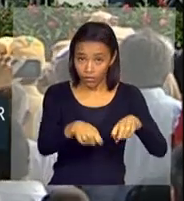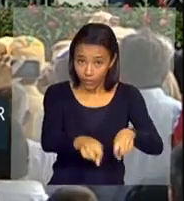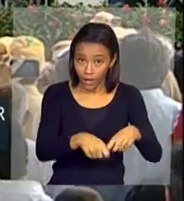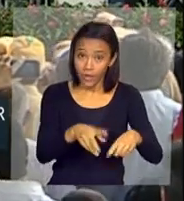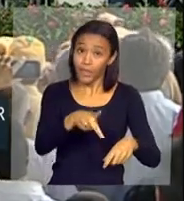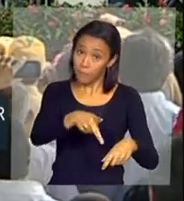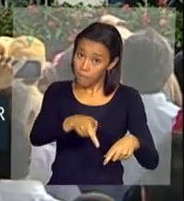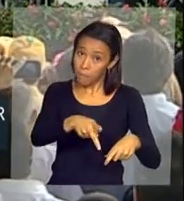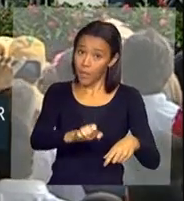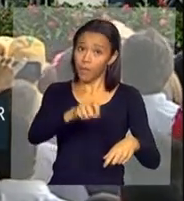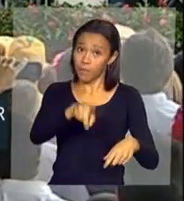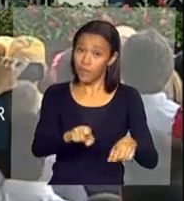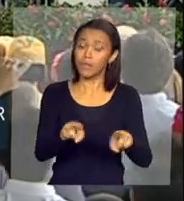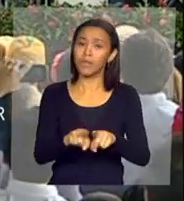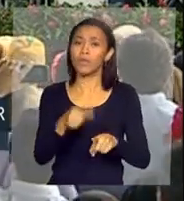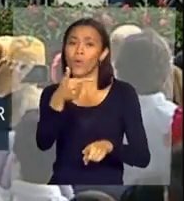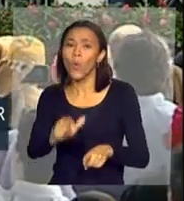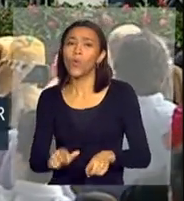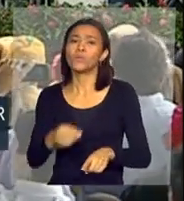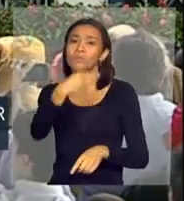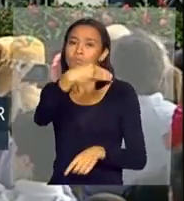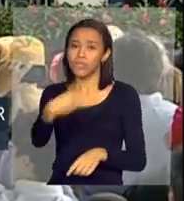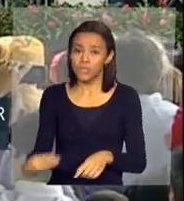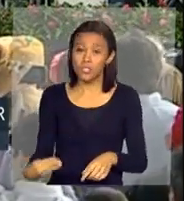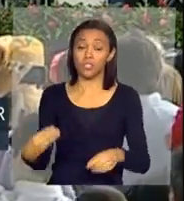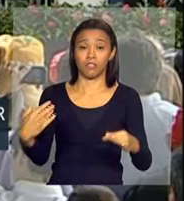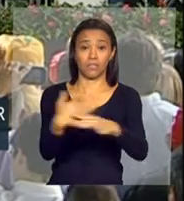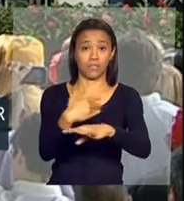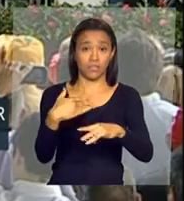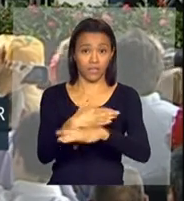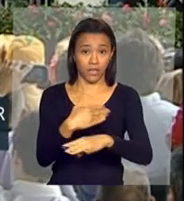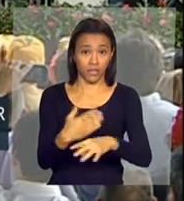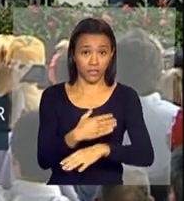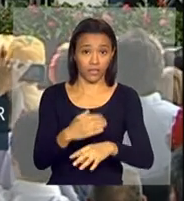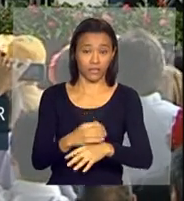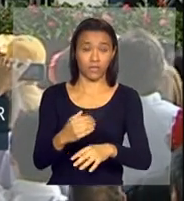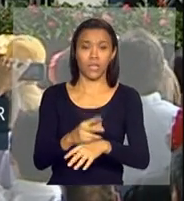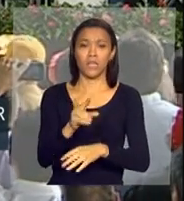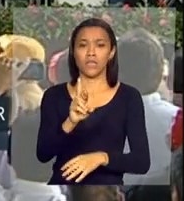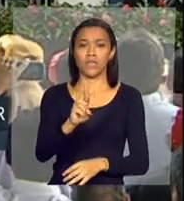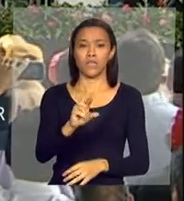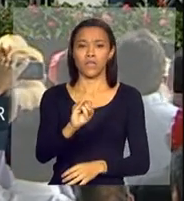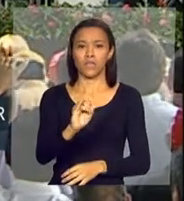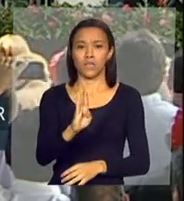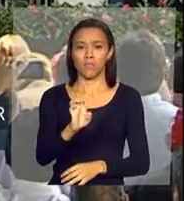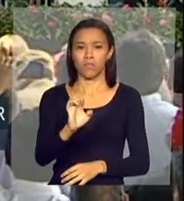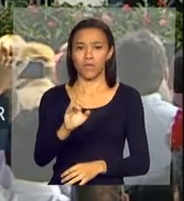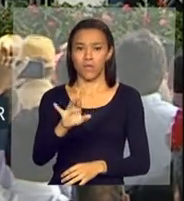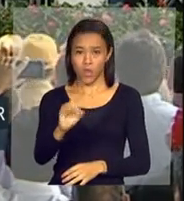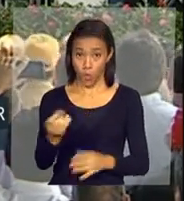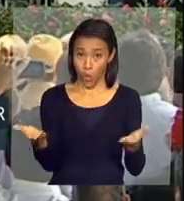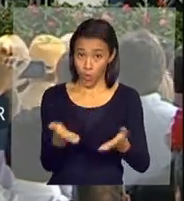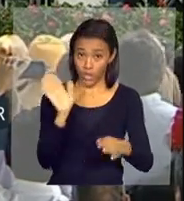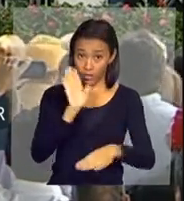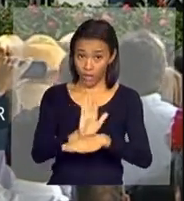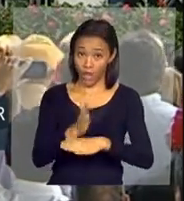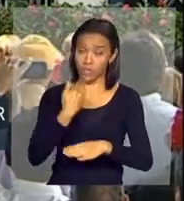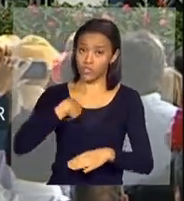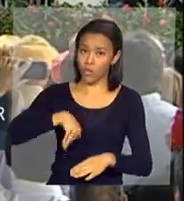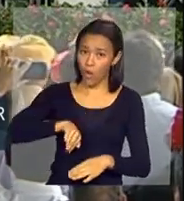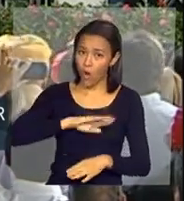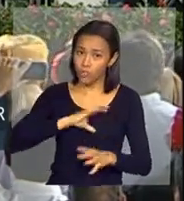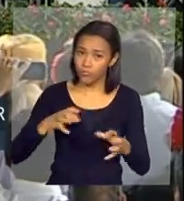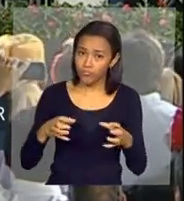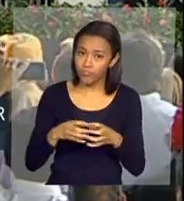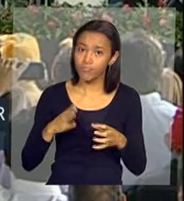O ministro das cidades, o ministro Aguinaldo Ribeiro. Hoje à tarde nós iremos